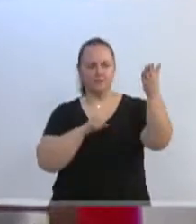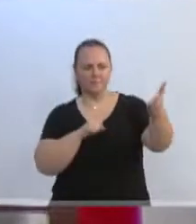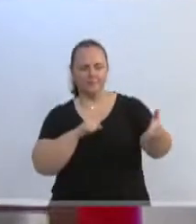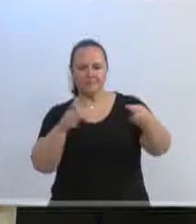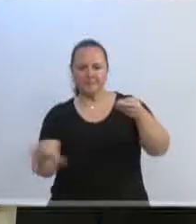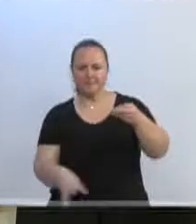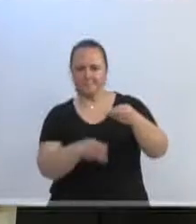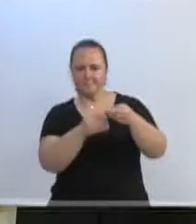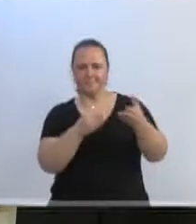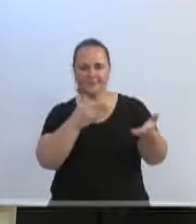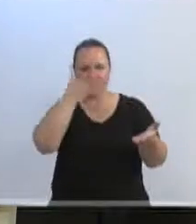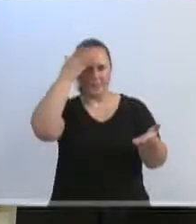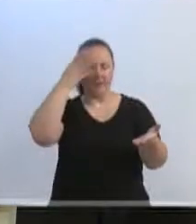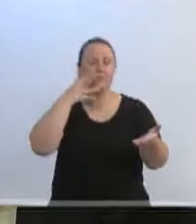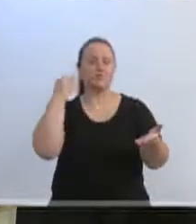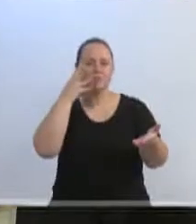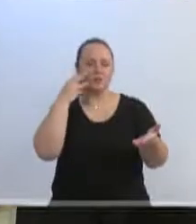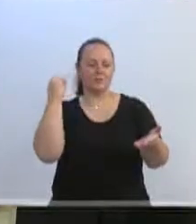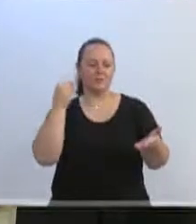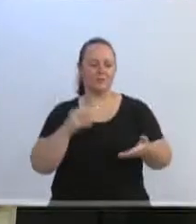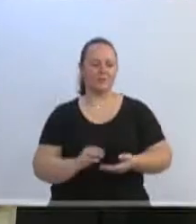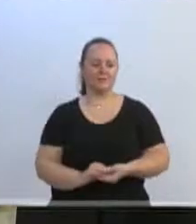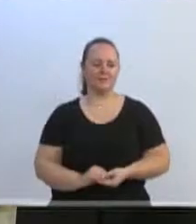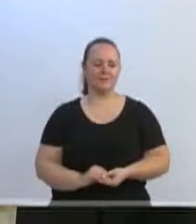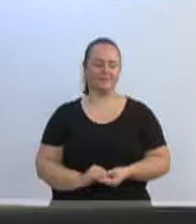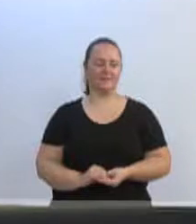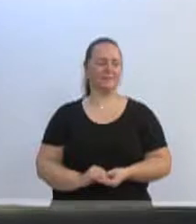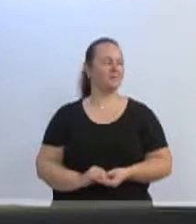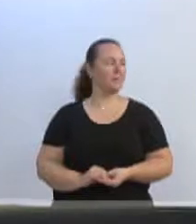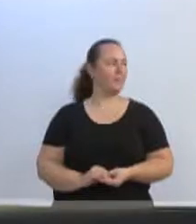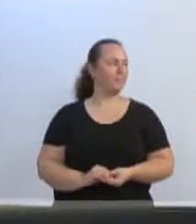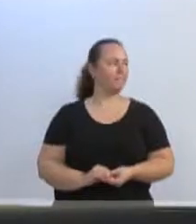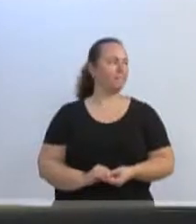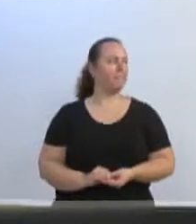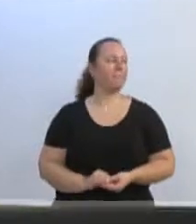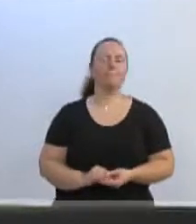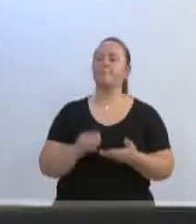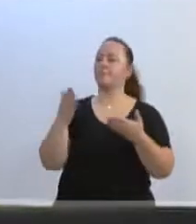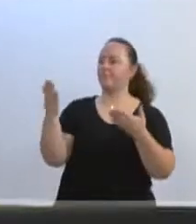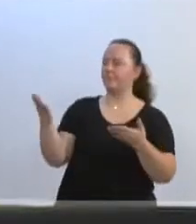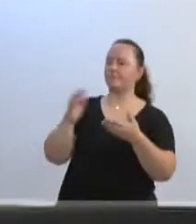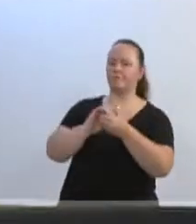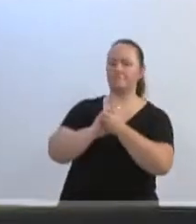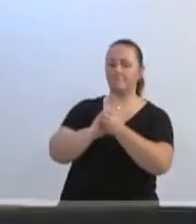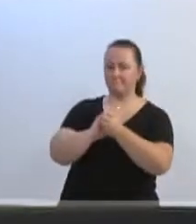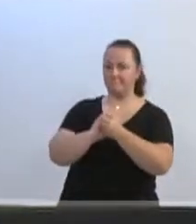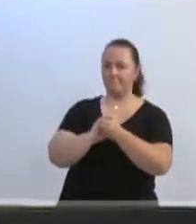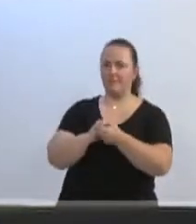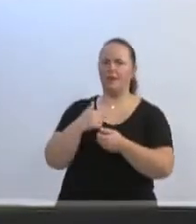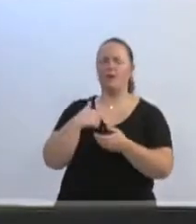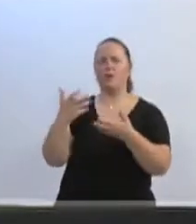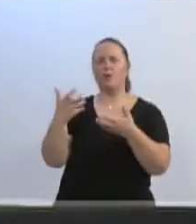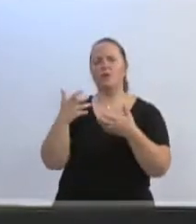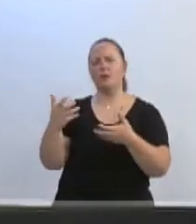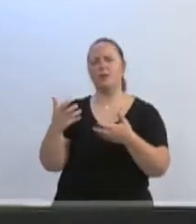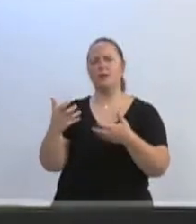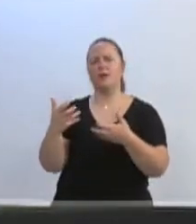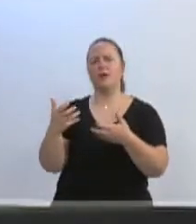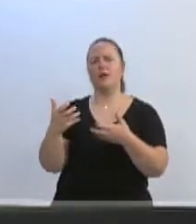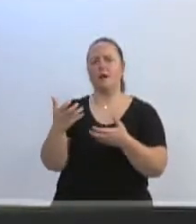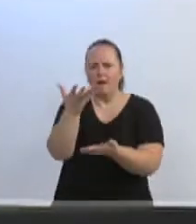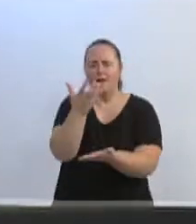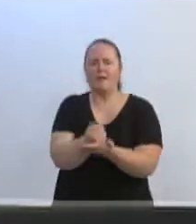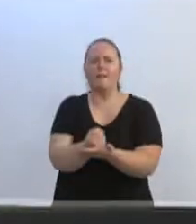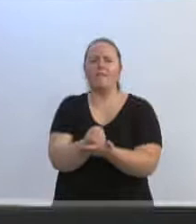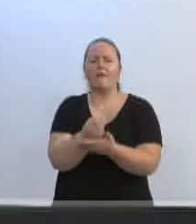Gilson. Com a parte concedida pelo orador, vereador Gilson de Souza. Vereador, quero te dar parabéns e gostaria que tu gravasse esse pedacinho de vídeo para a gente mandar